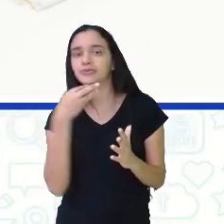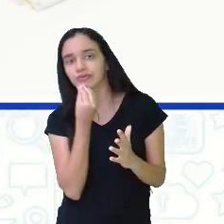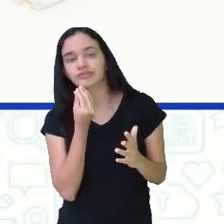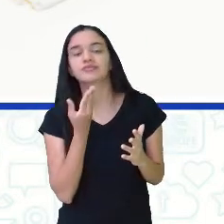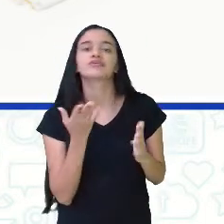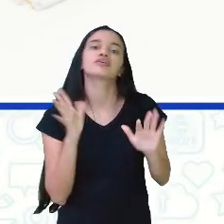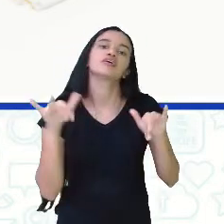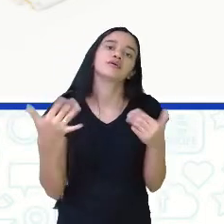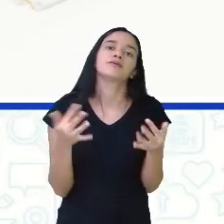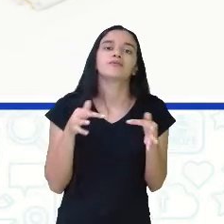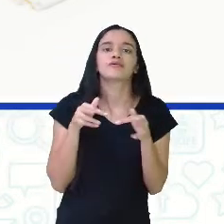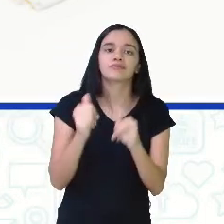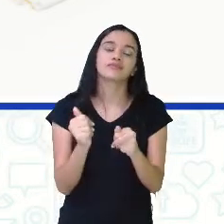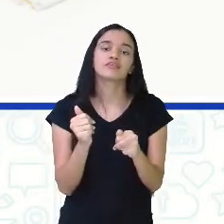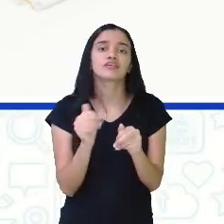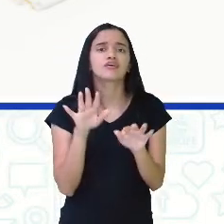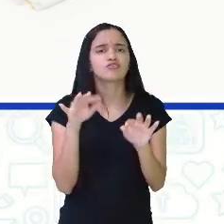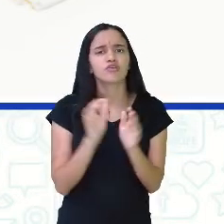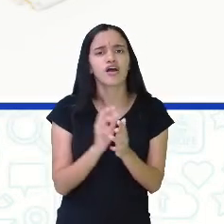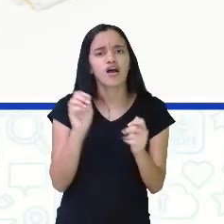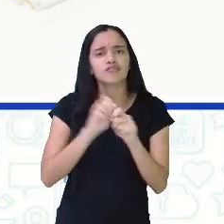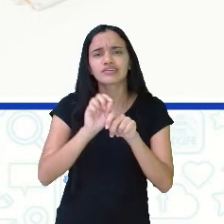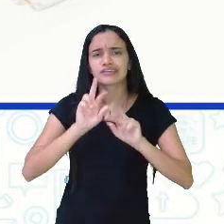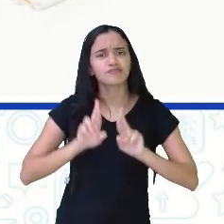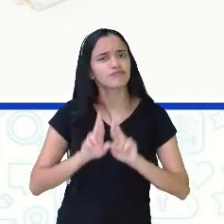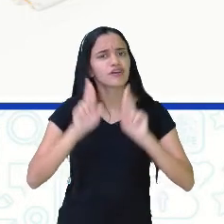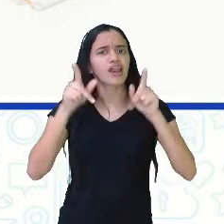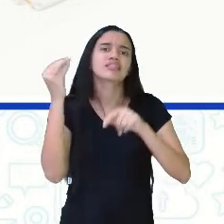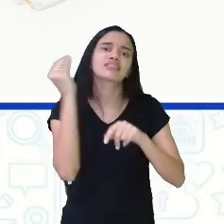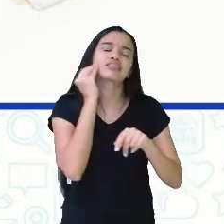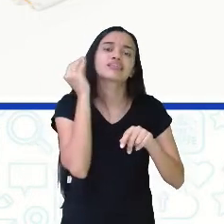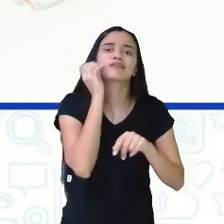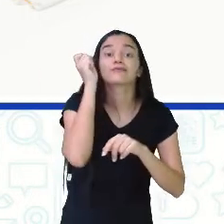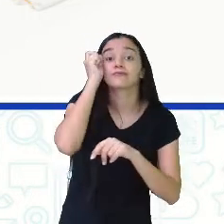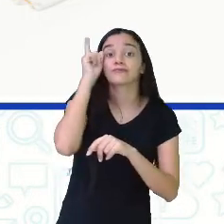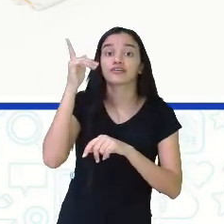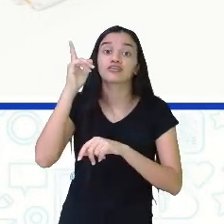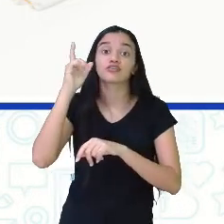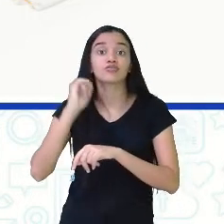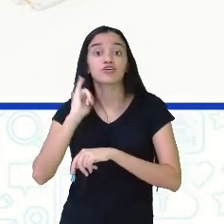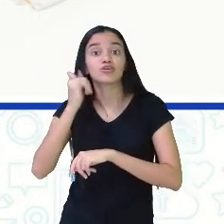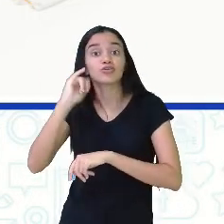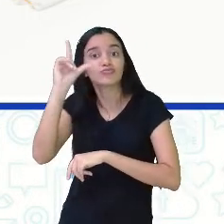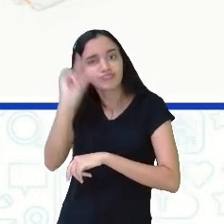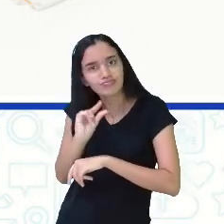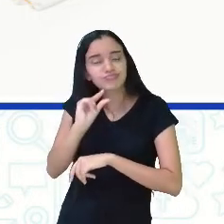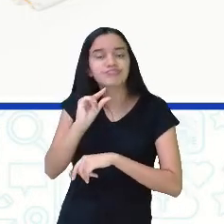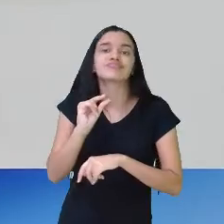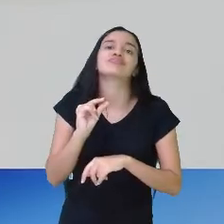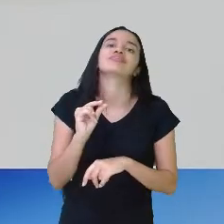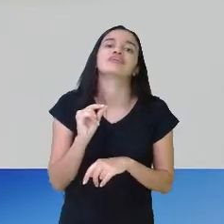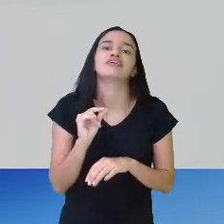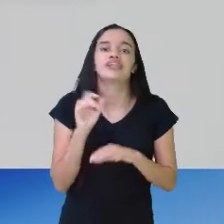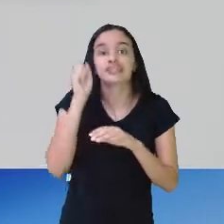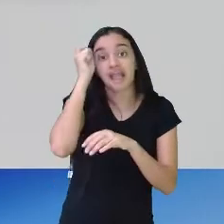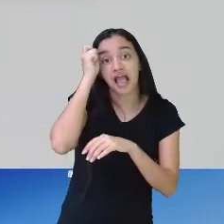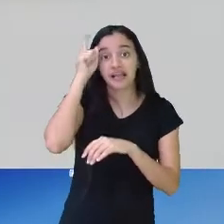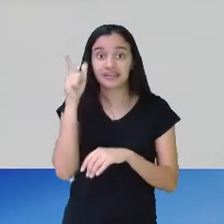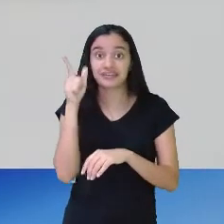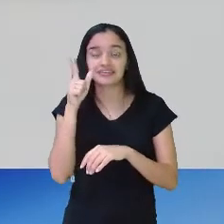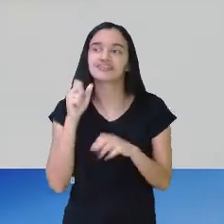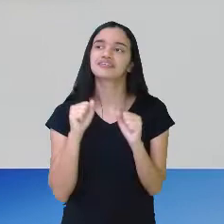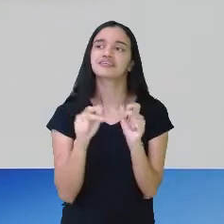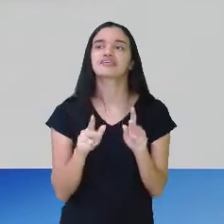E, para finalizar, faça tudo diferente. Tente, invente. O mini-conto é também a síntese da criatividade,